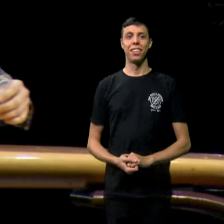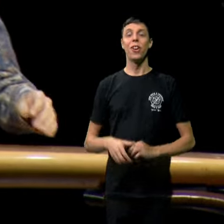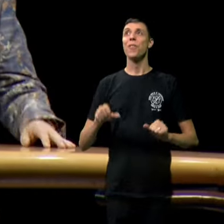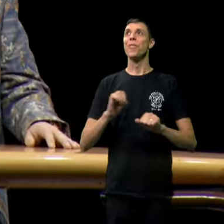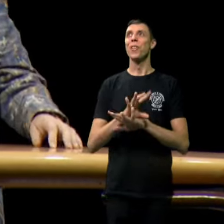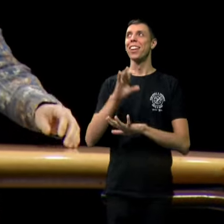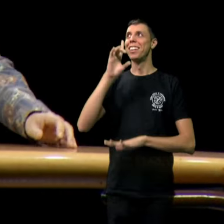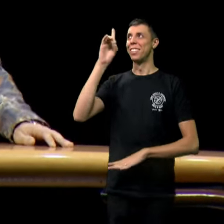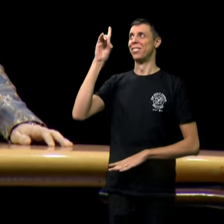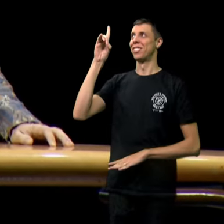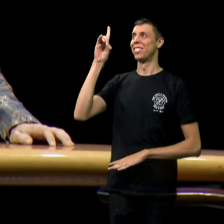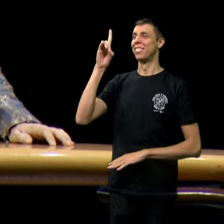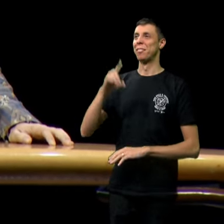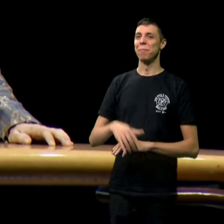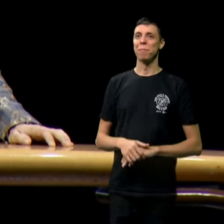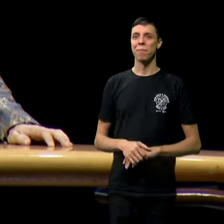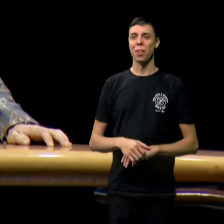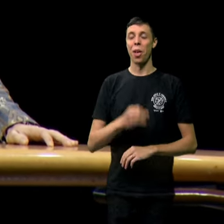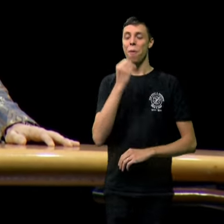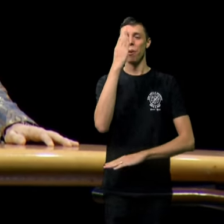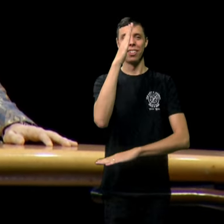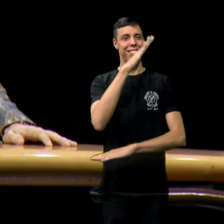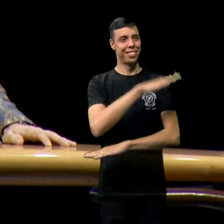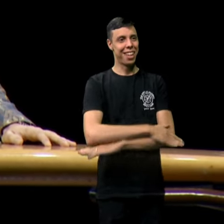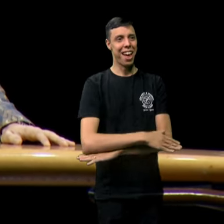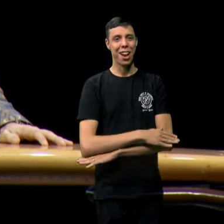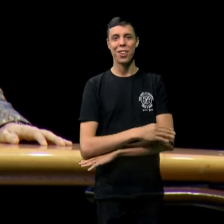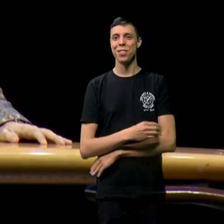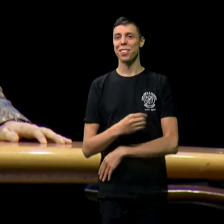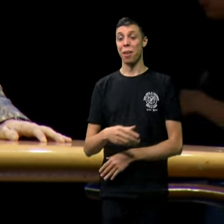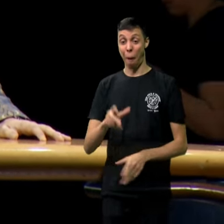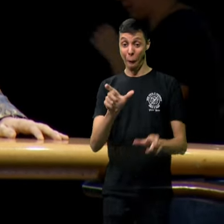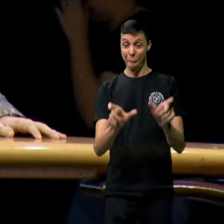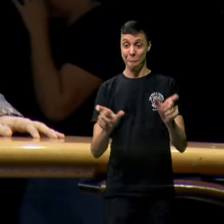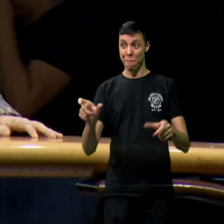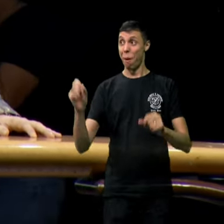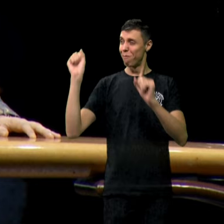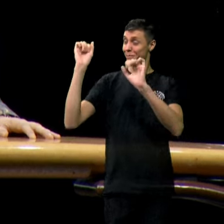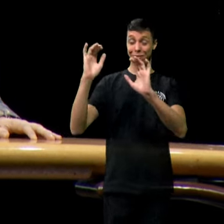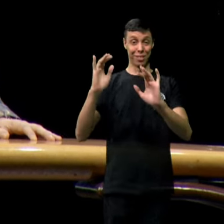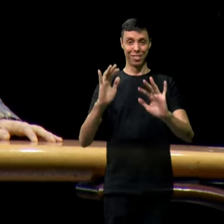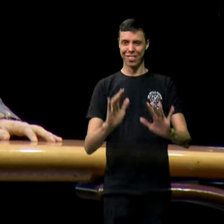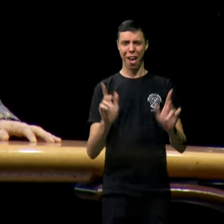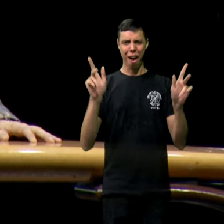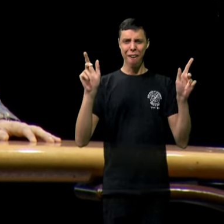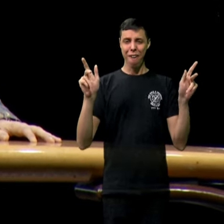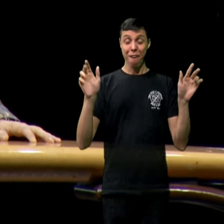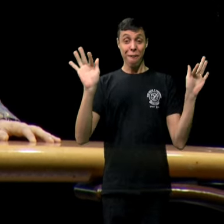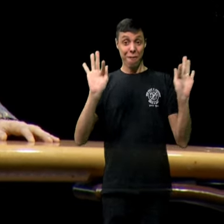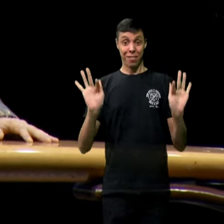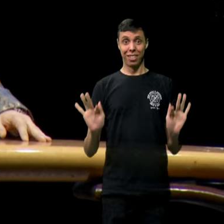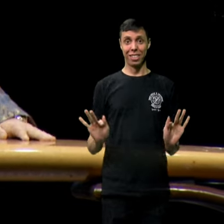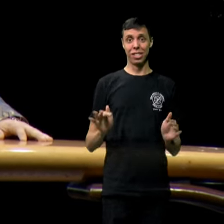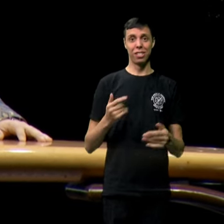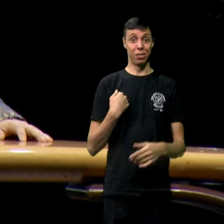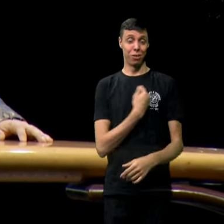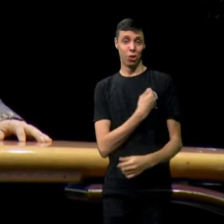Glória a Deus. Boa tarde, povo abençoado. Amém. Felizes de estar aqui nesta